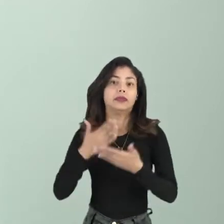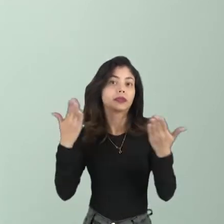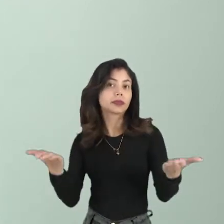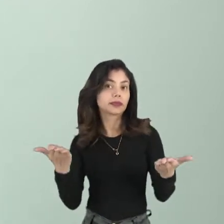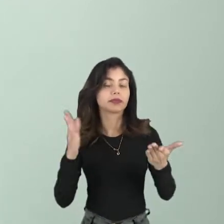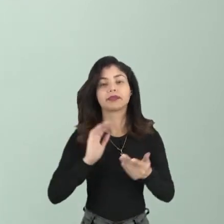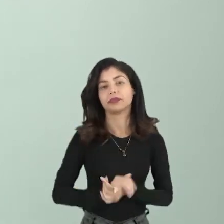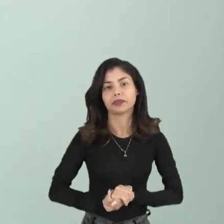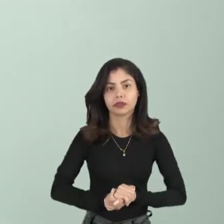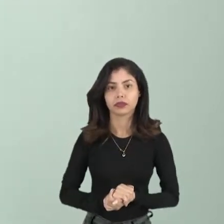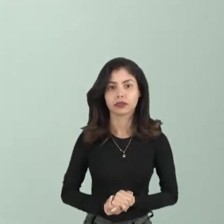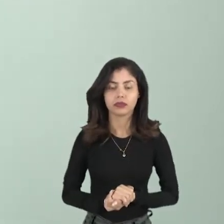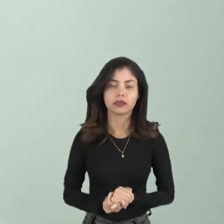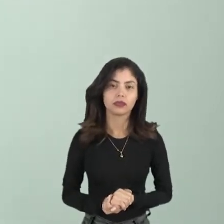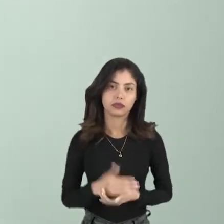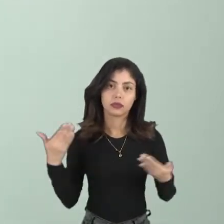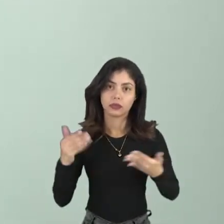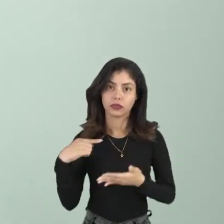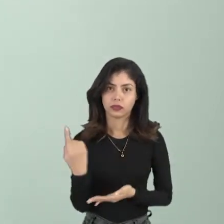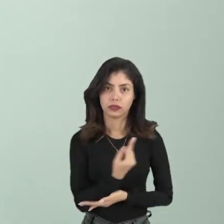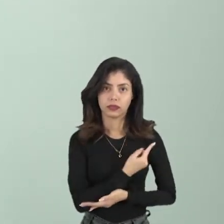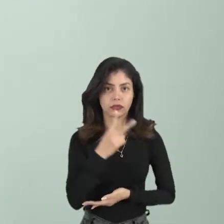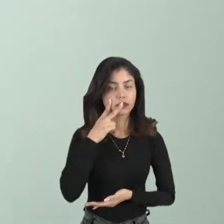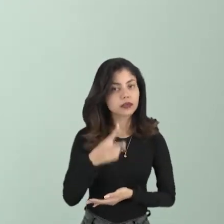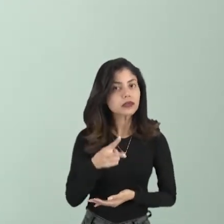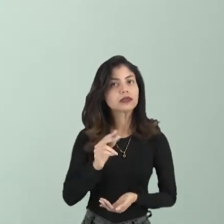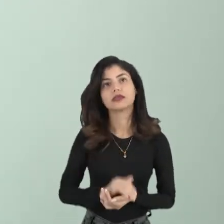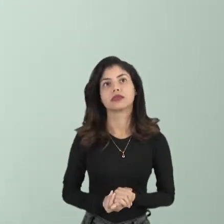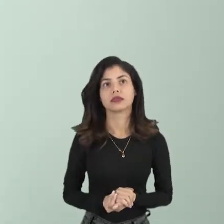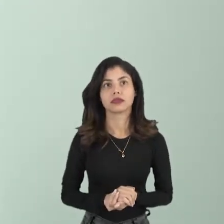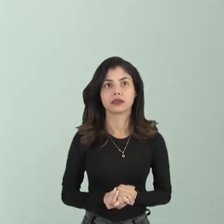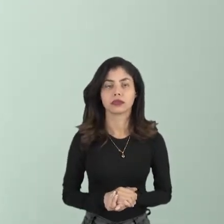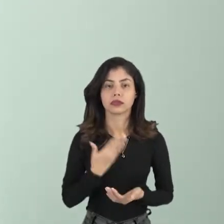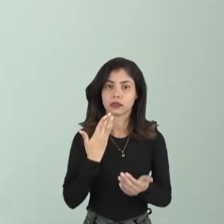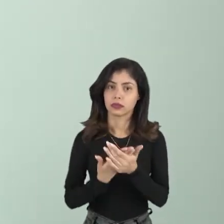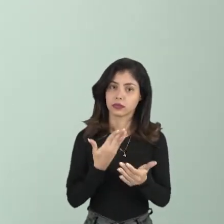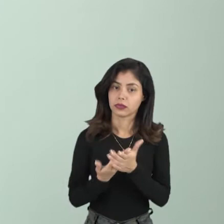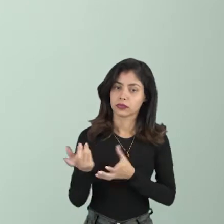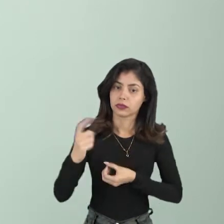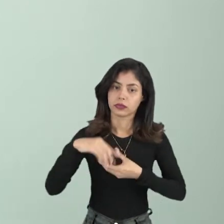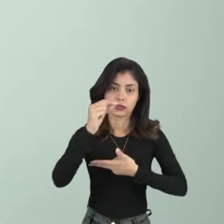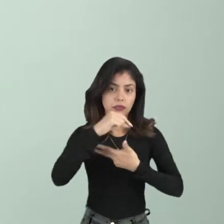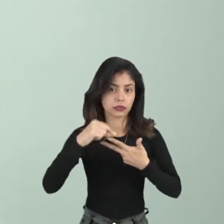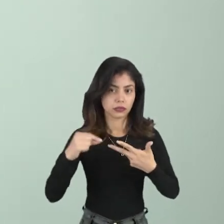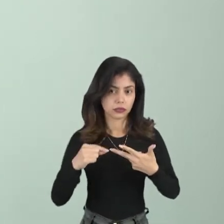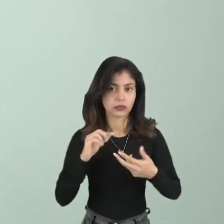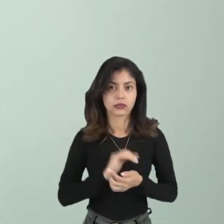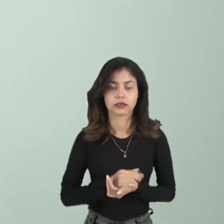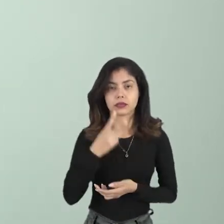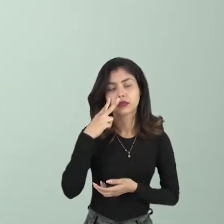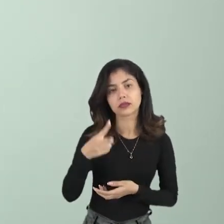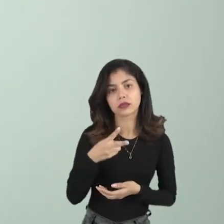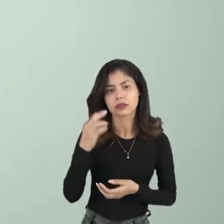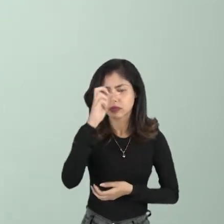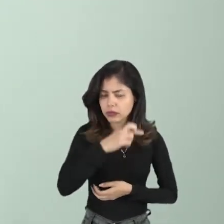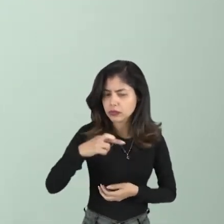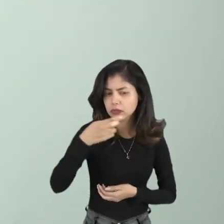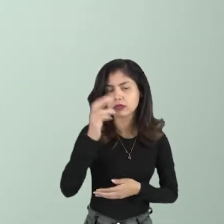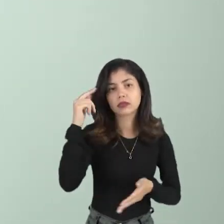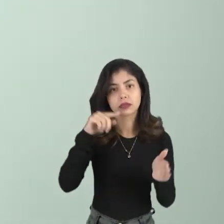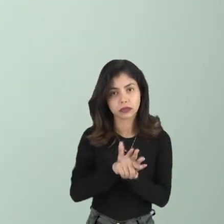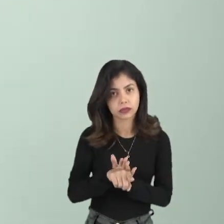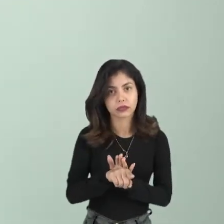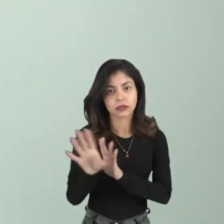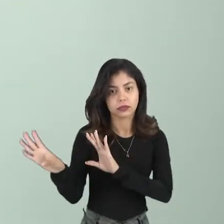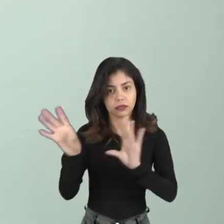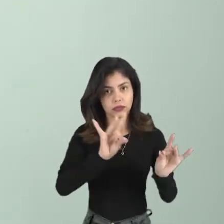Então, gente, hoje nós vamos ver, nessa nossa aula voltada para o Enem, nós vamos analisar uma